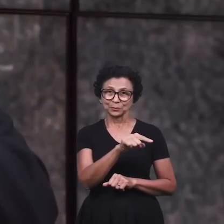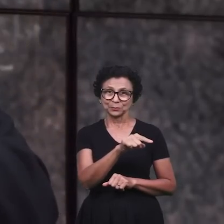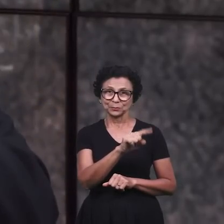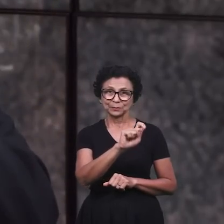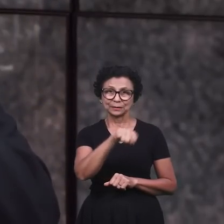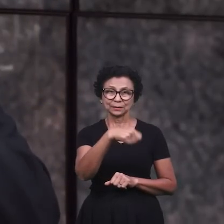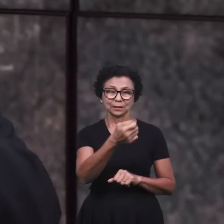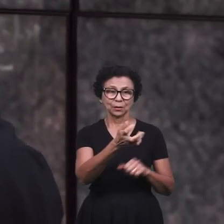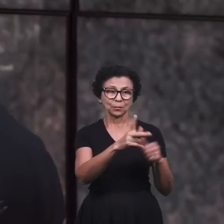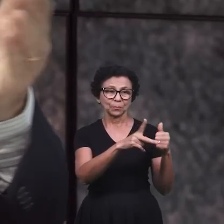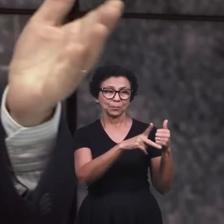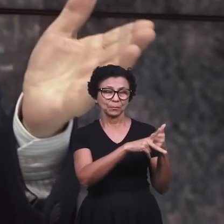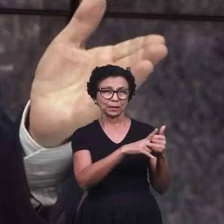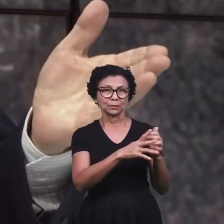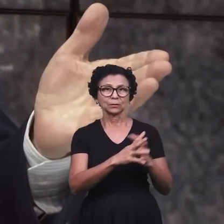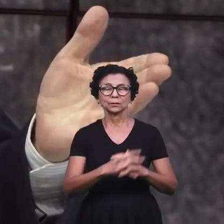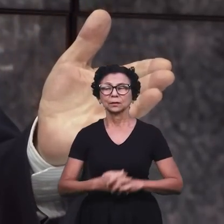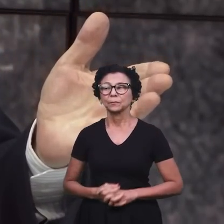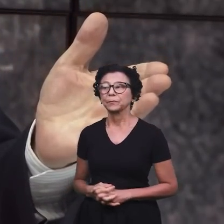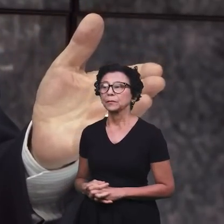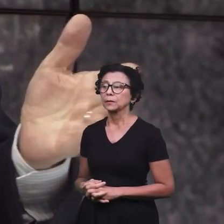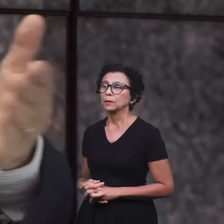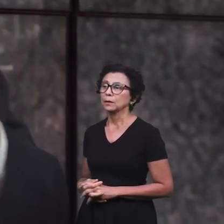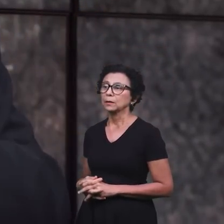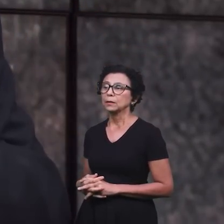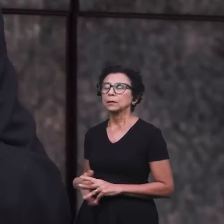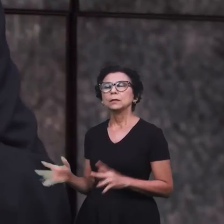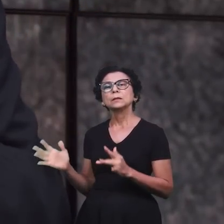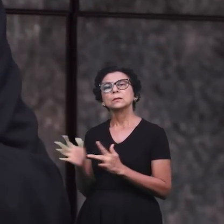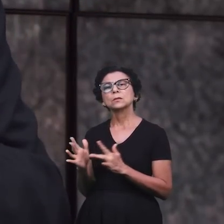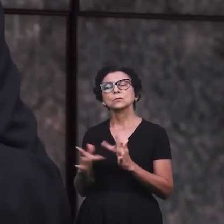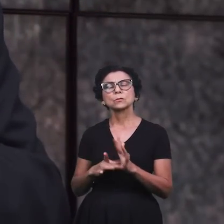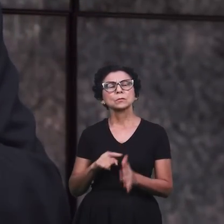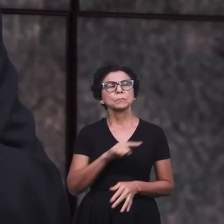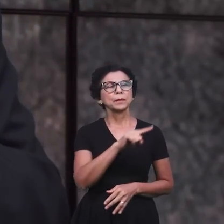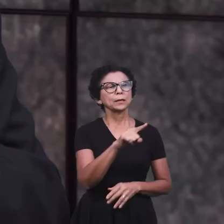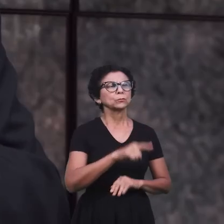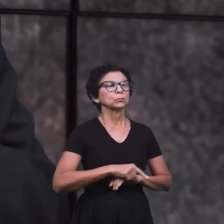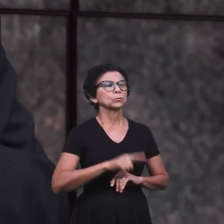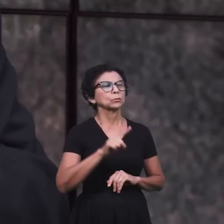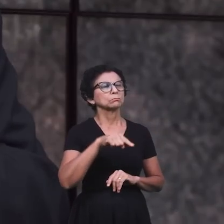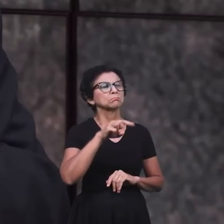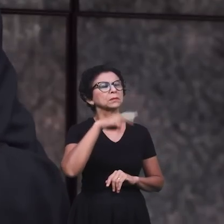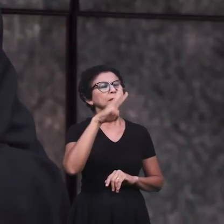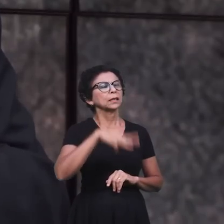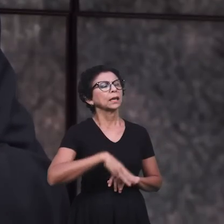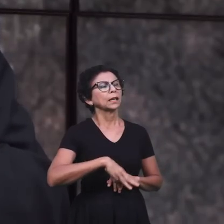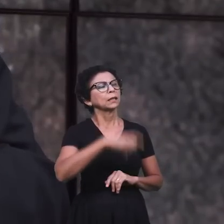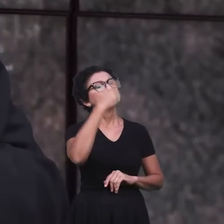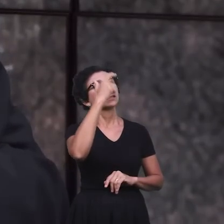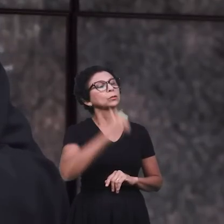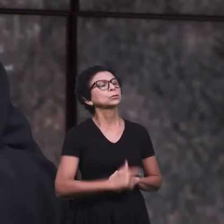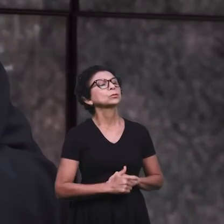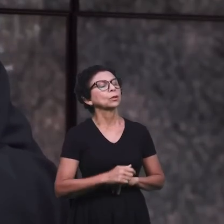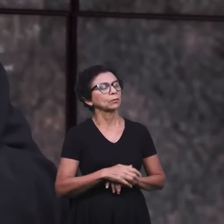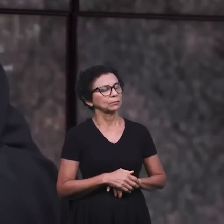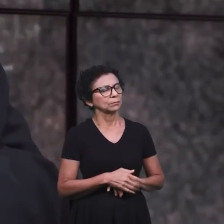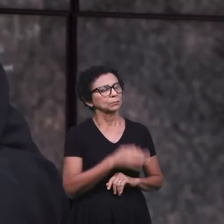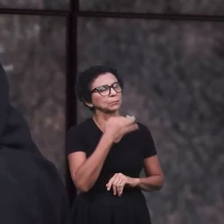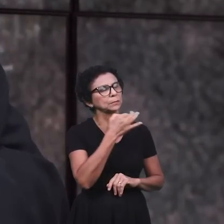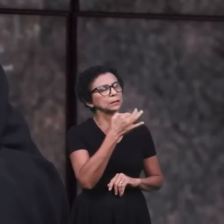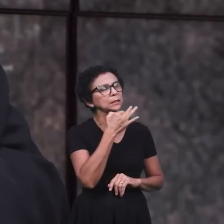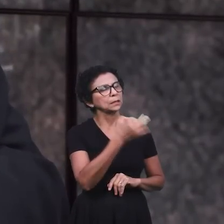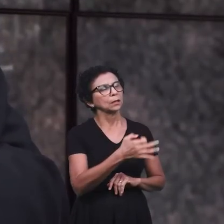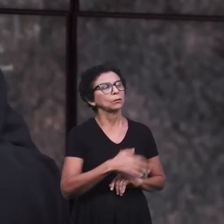sou? Israel esperava o Messias. E o que Pedro respondeu é que ele era o Messias, porque a